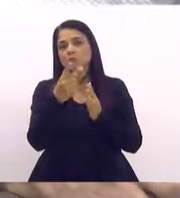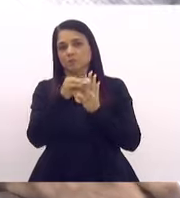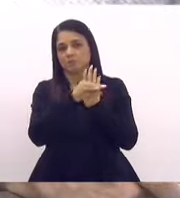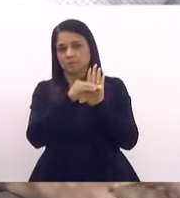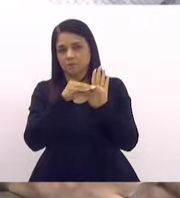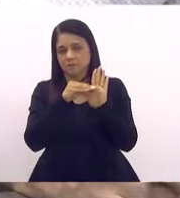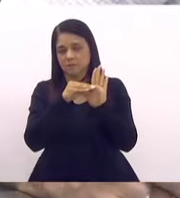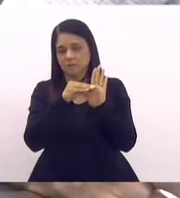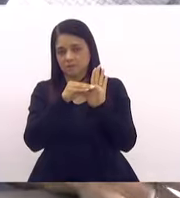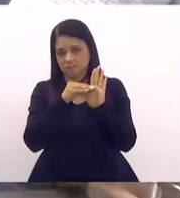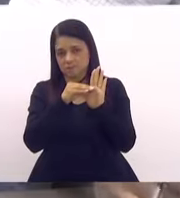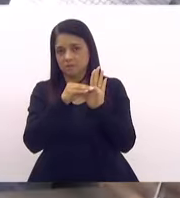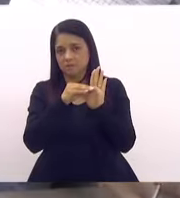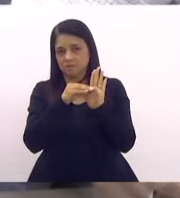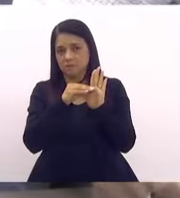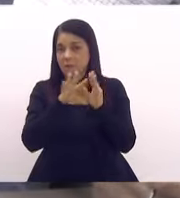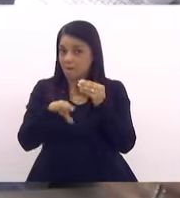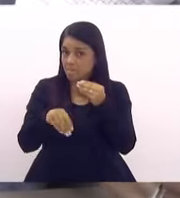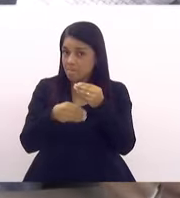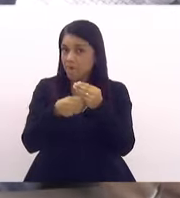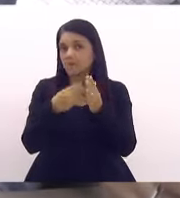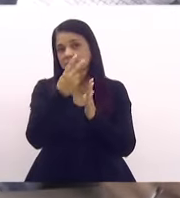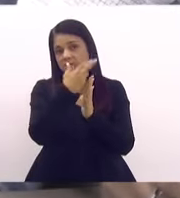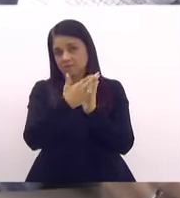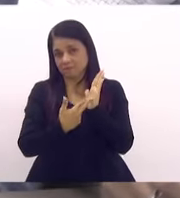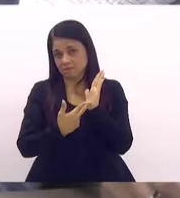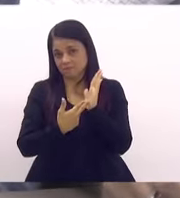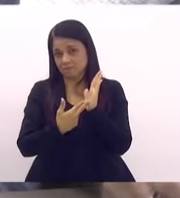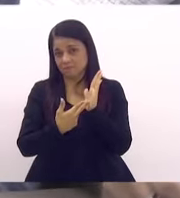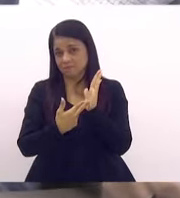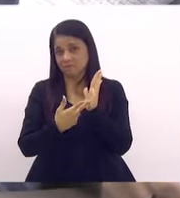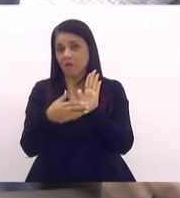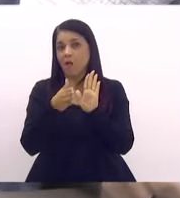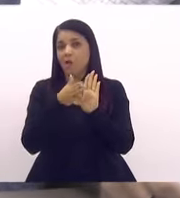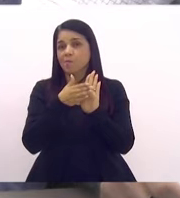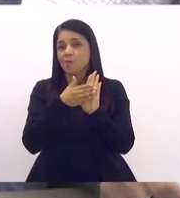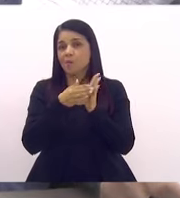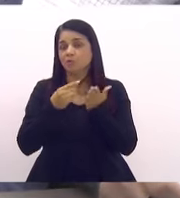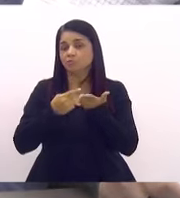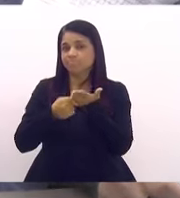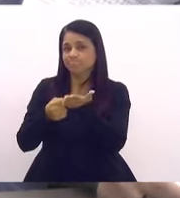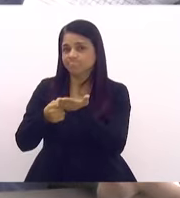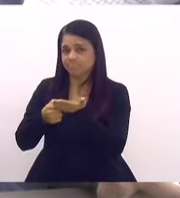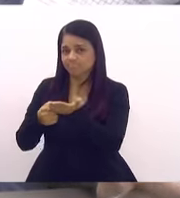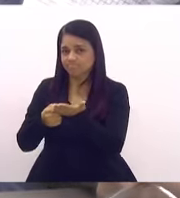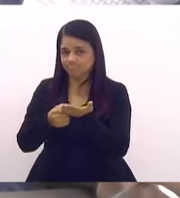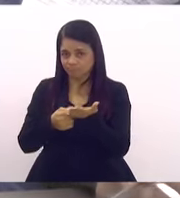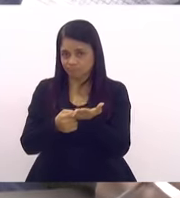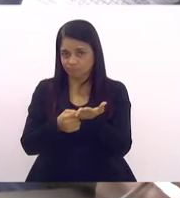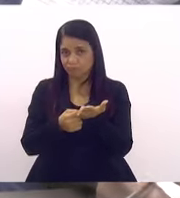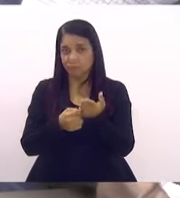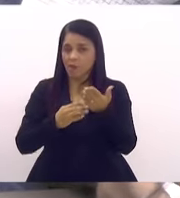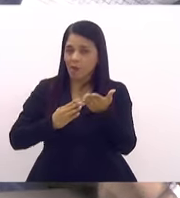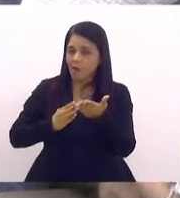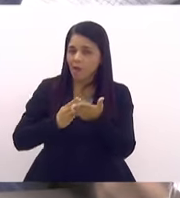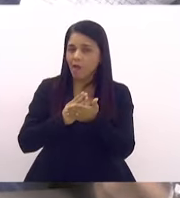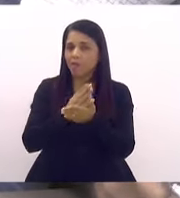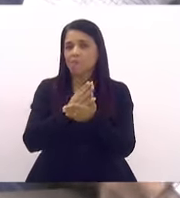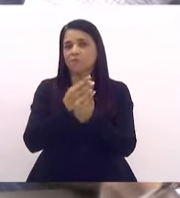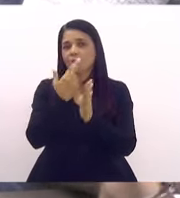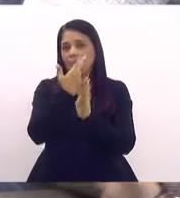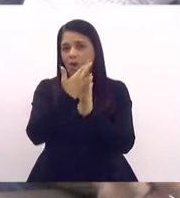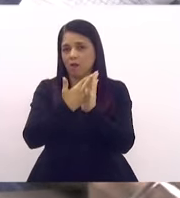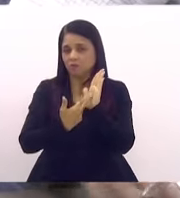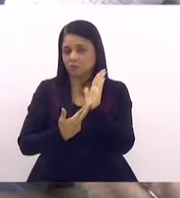redação, que já foi acatada, mais aquela emenda de redação. Seria, então, a proposta de conciliação para aprovarmos, então, um